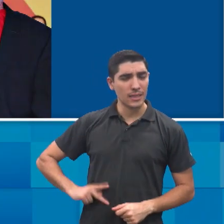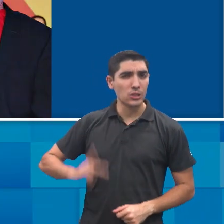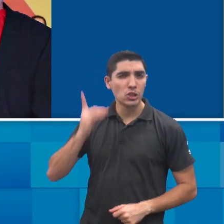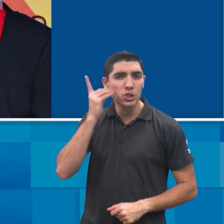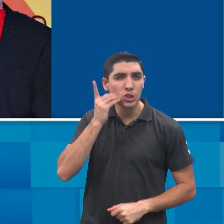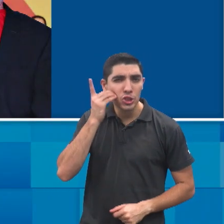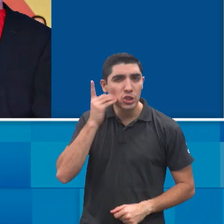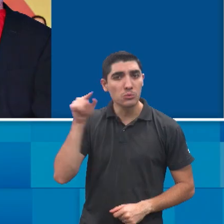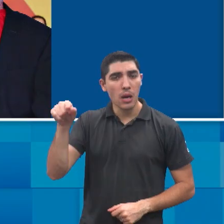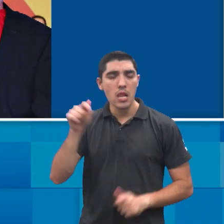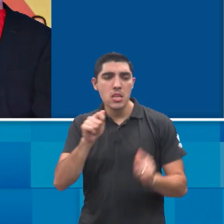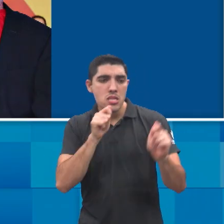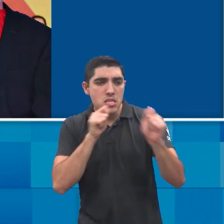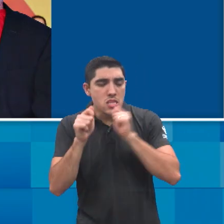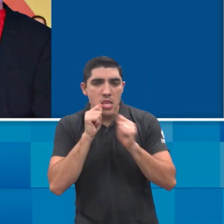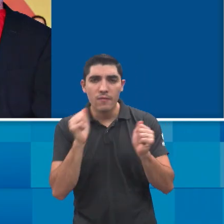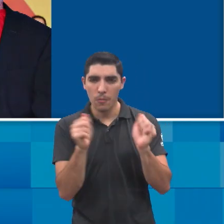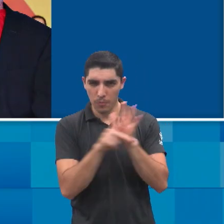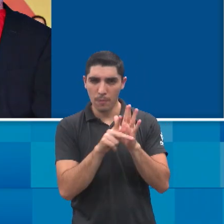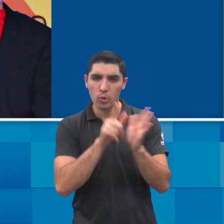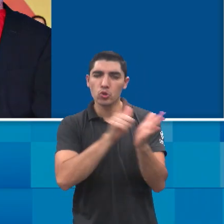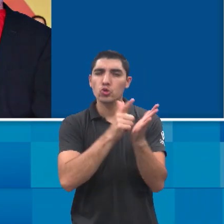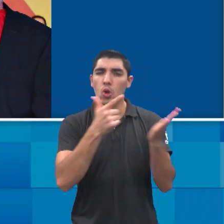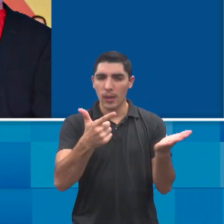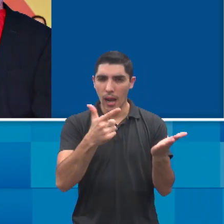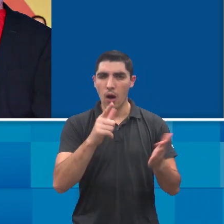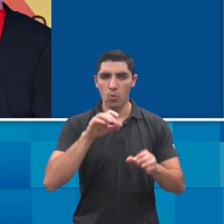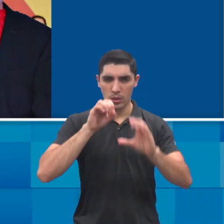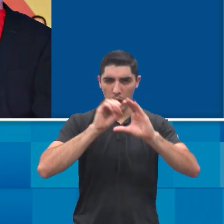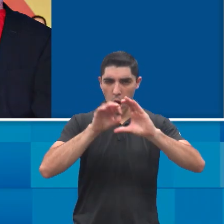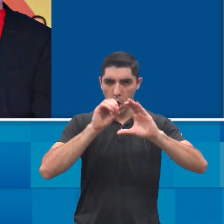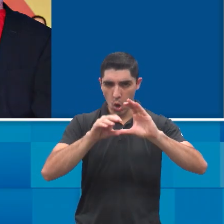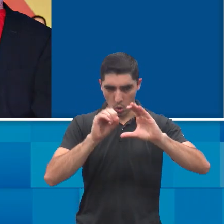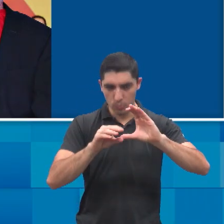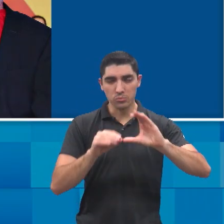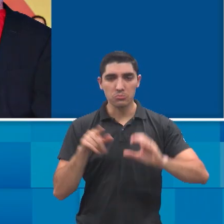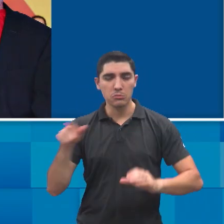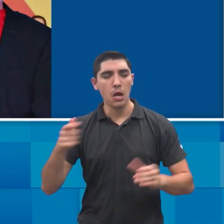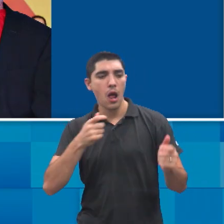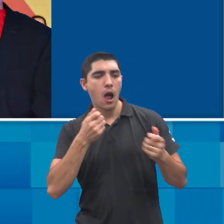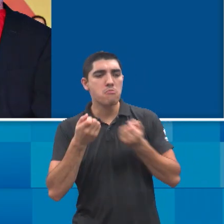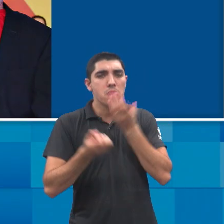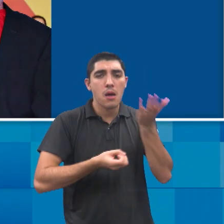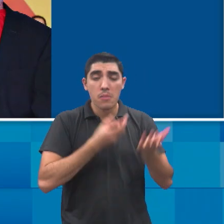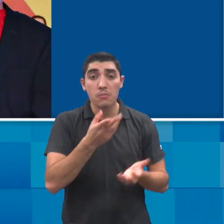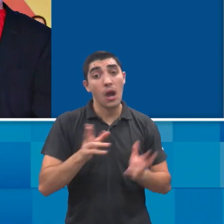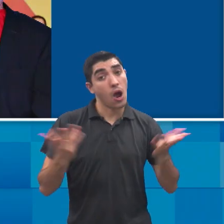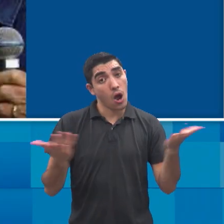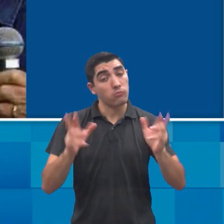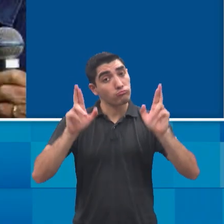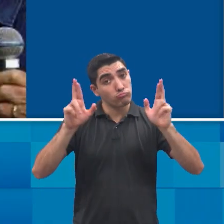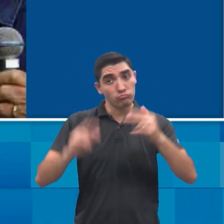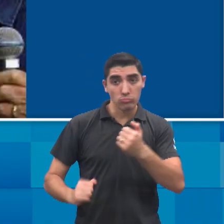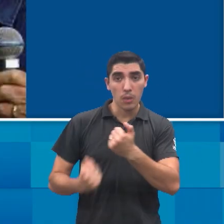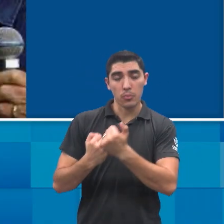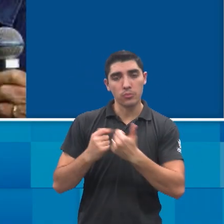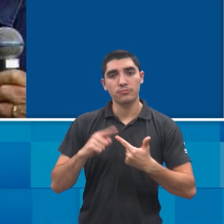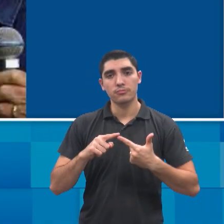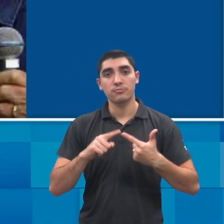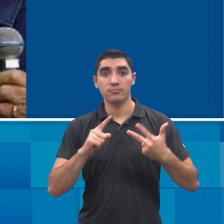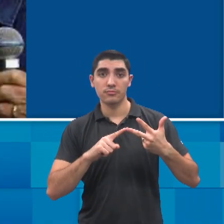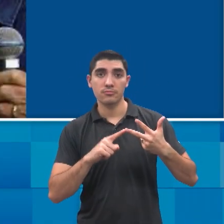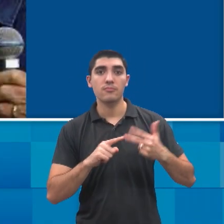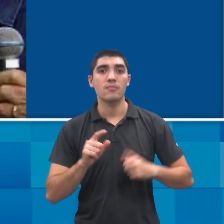Jornal Nacional com Bonner e Fátima Bernardes. Agora, com o resultado sacramentado, é torcer a favor. A próxima.